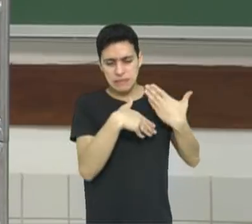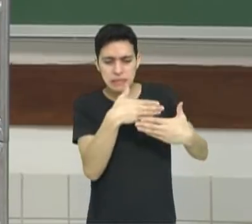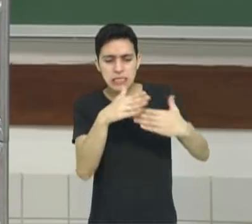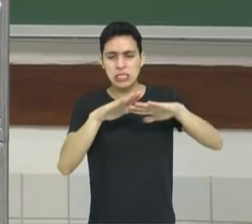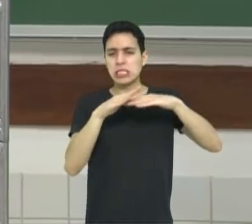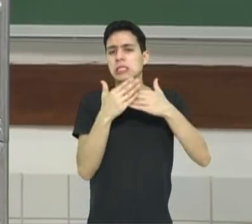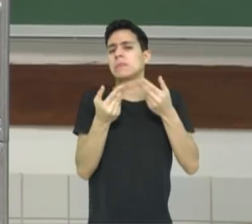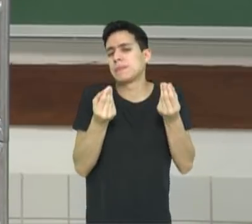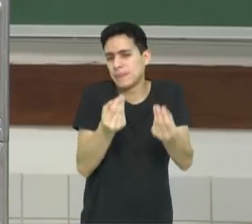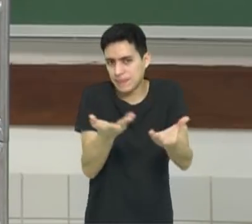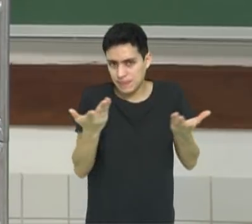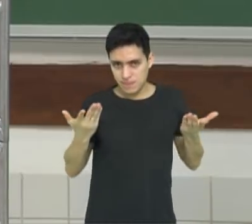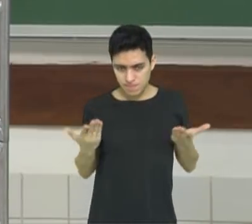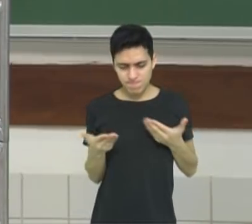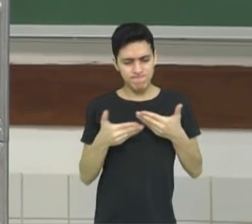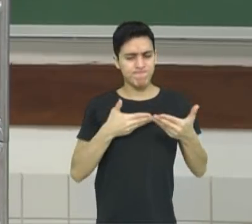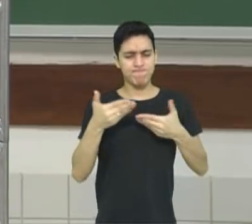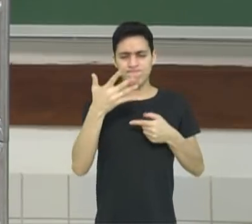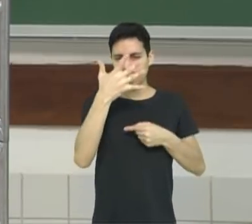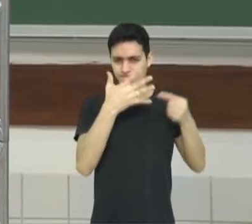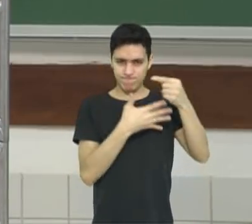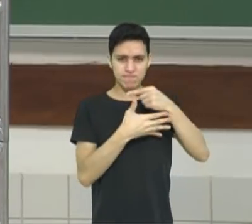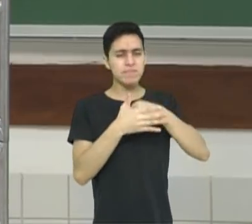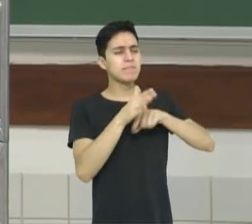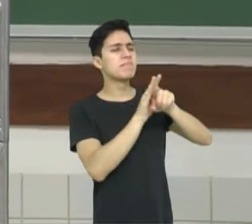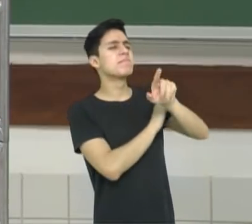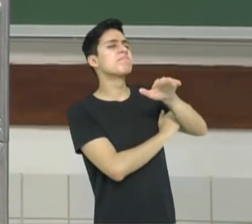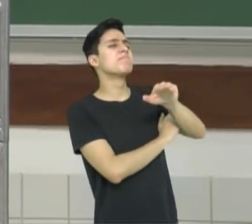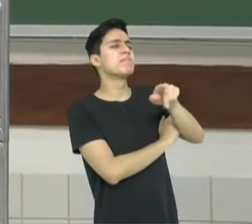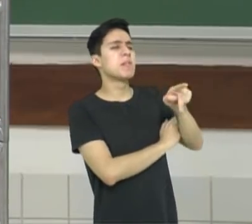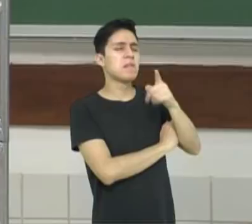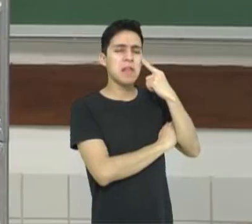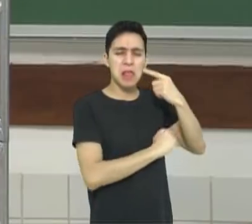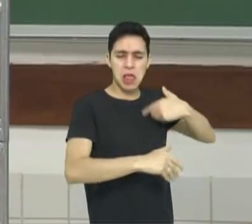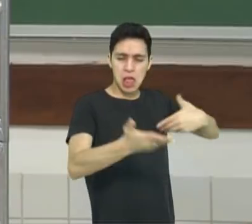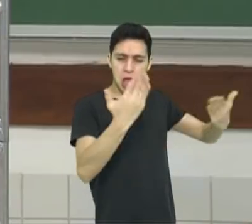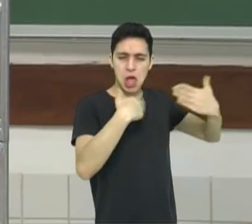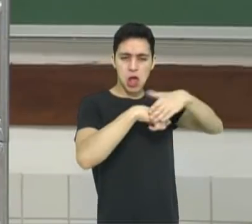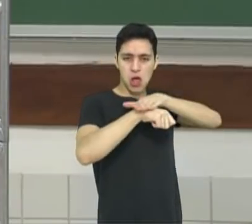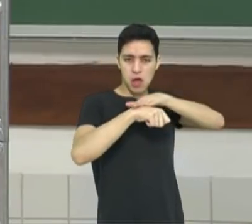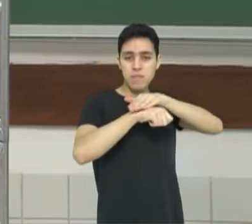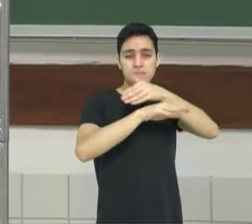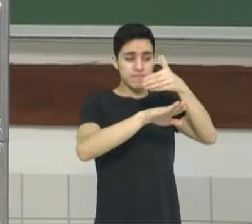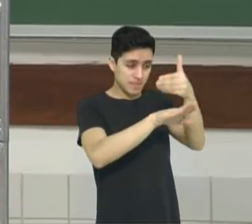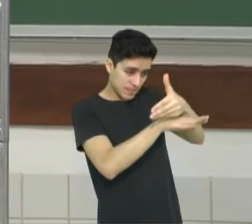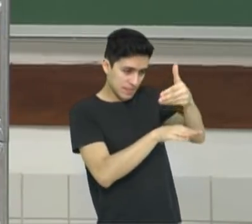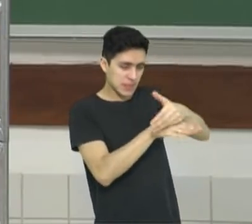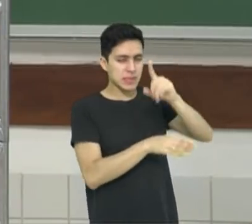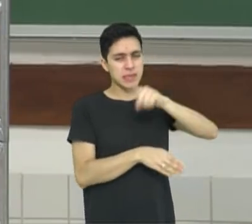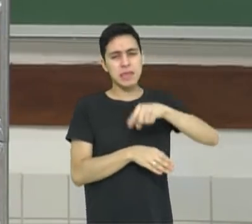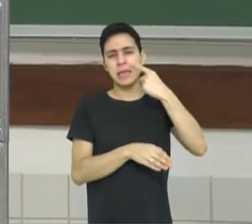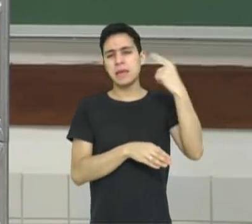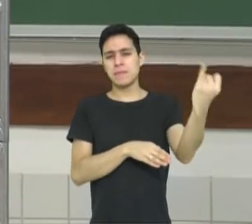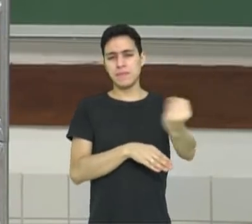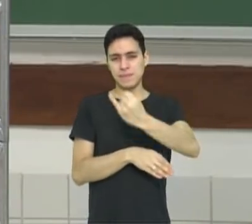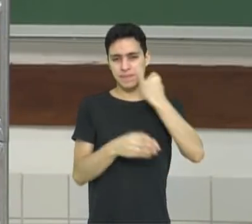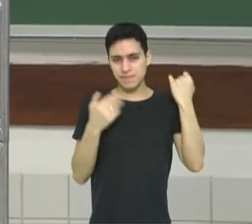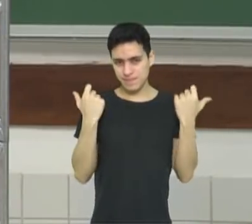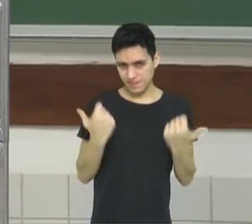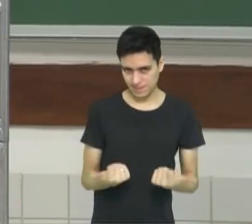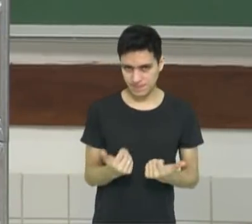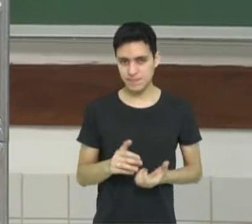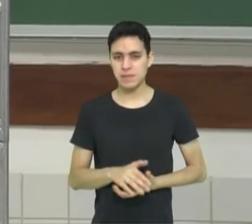da escola, sobre qualquer coisa. Você vai lá e conversa. Então, participe, que é bem importante, tá